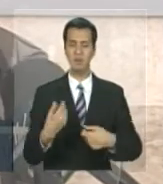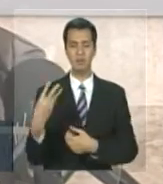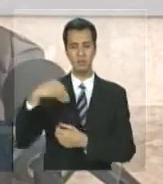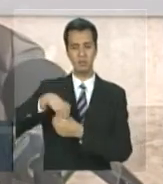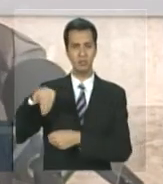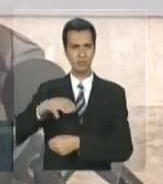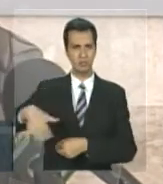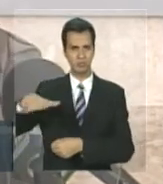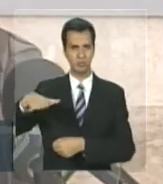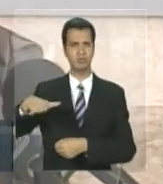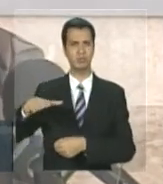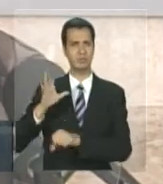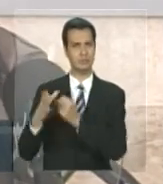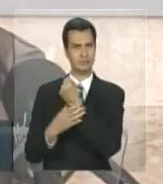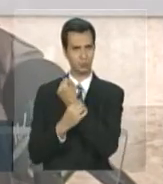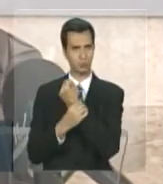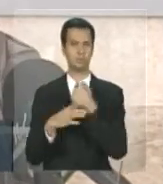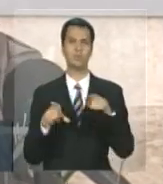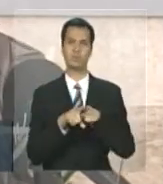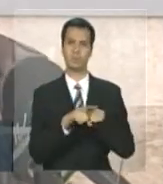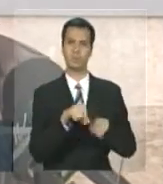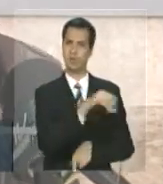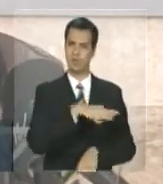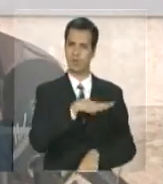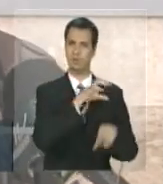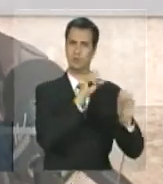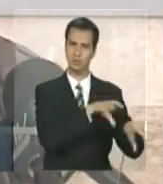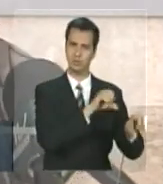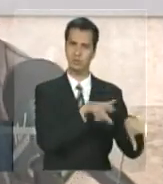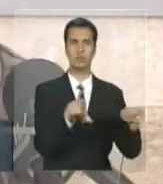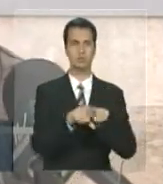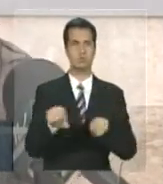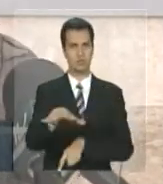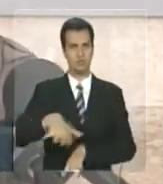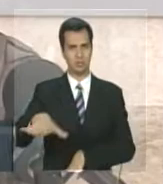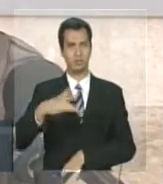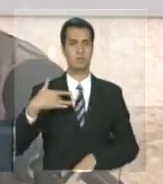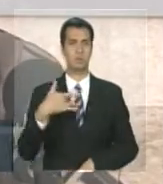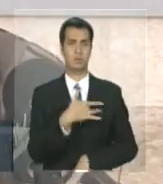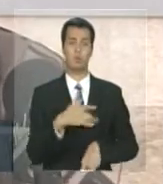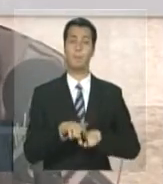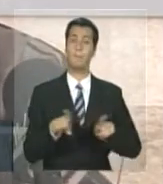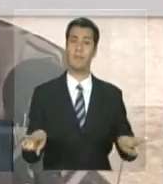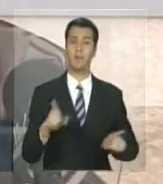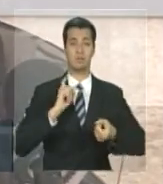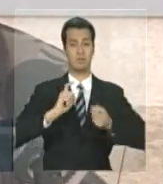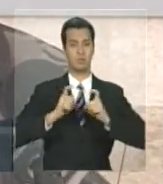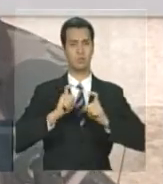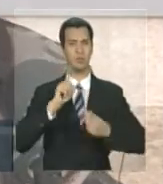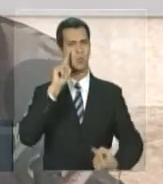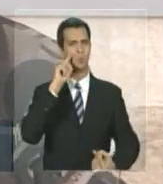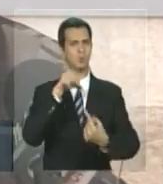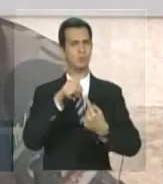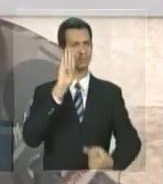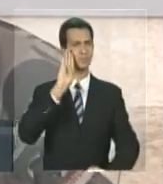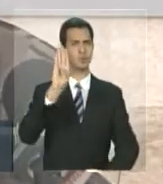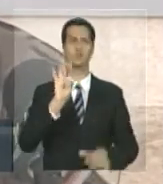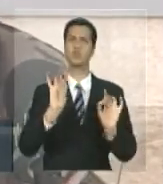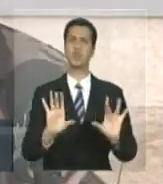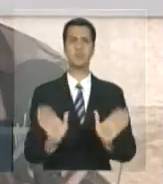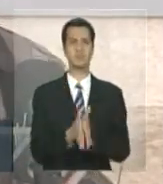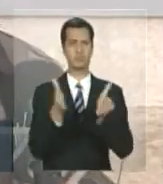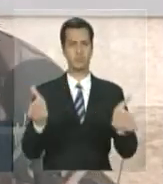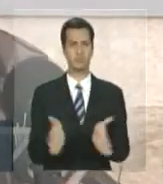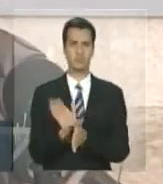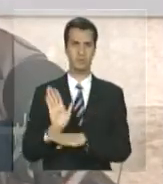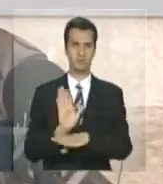mas envolvam saúde e educação, e esse é exatamente o nosso olhar. Isso não foi objeto dessa reunião, porque essa reunião tinha foco na extrema pobreza, obviamente,